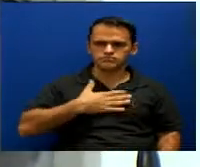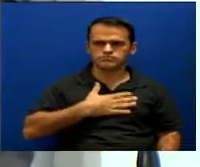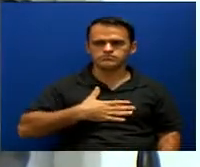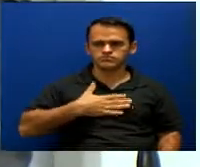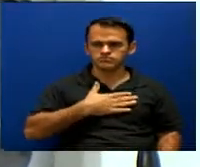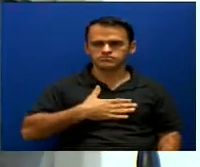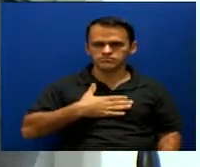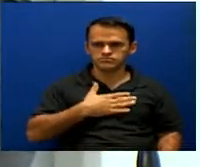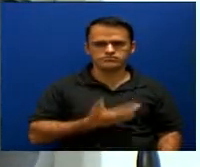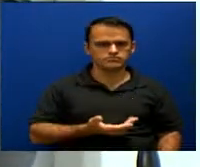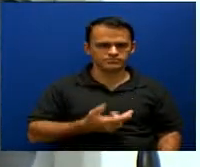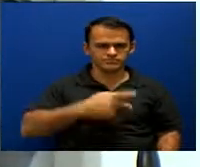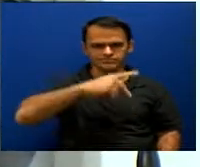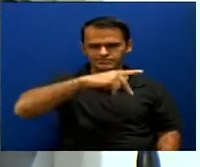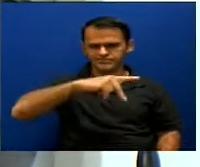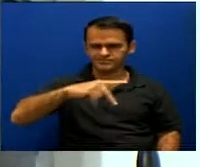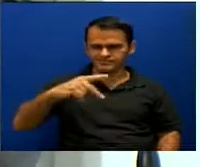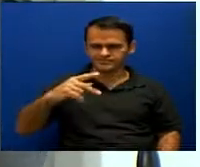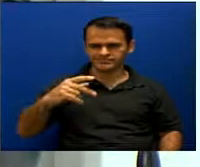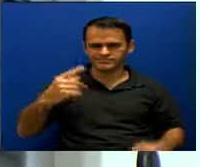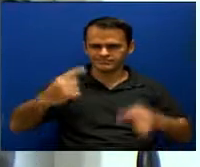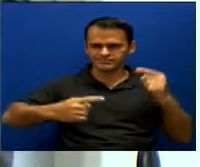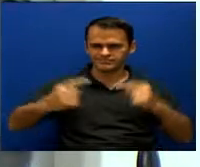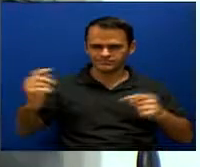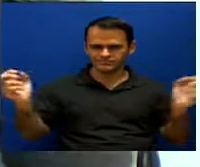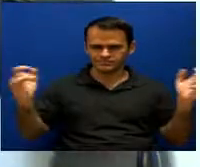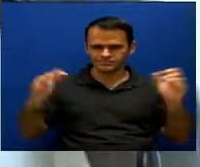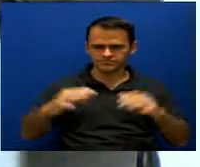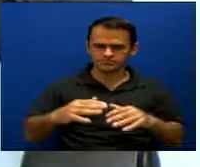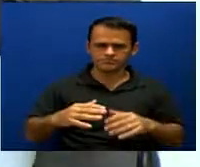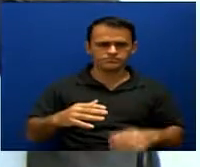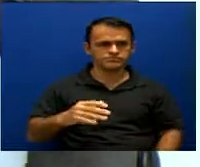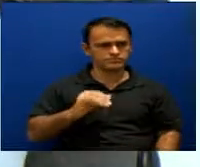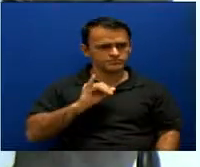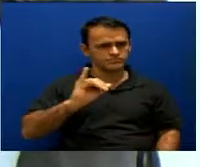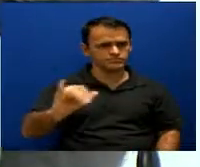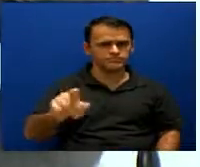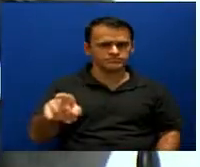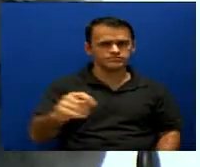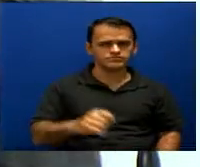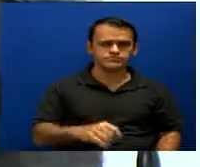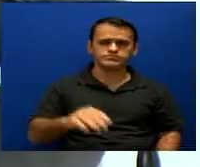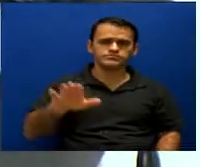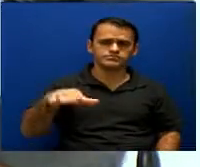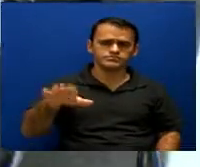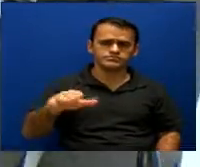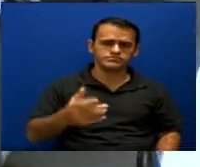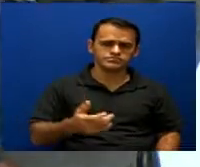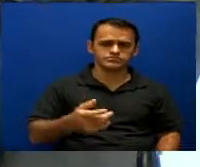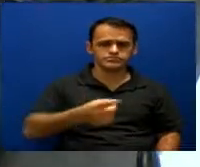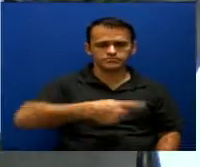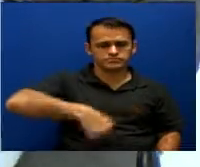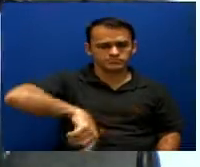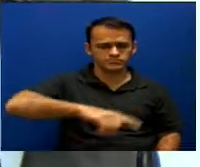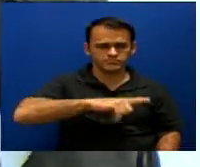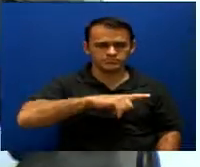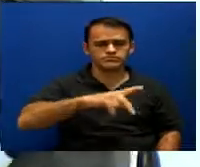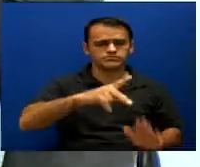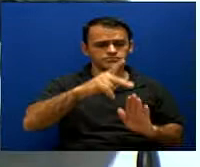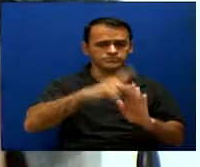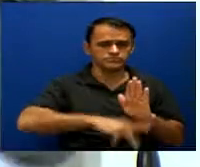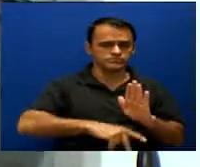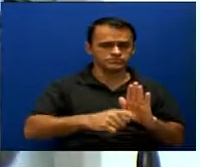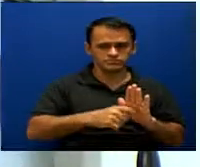no PPA, porque eu cobrei dele. Eu disse, vereador, nós temos o projeto, temos a